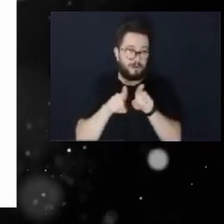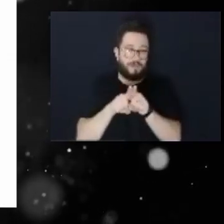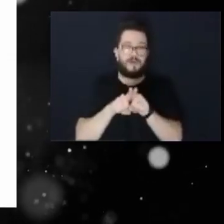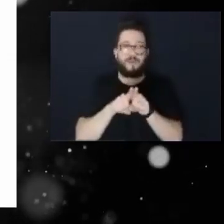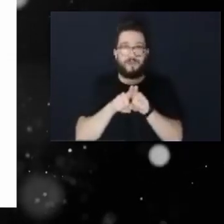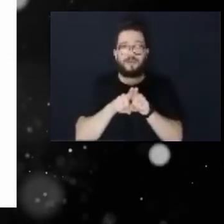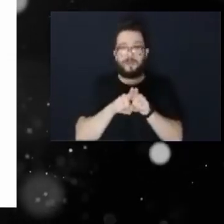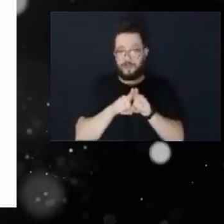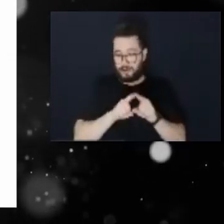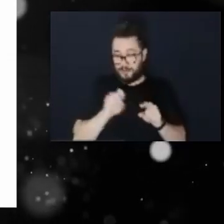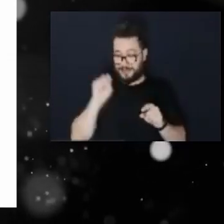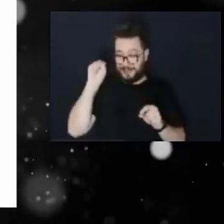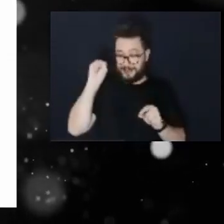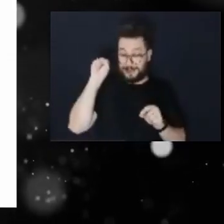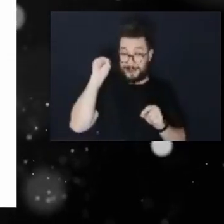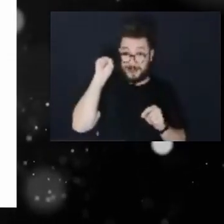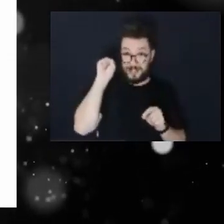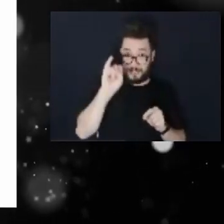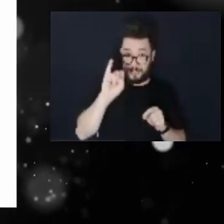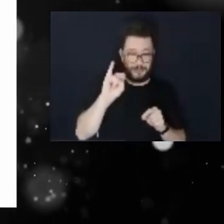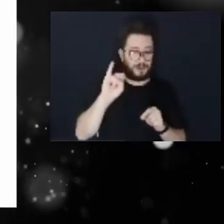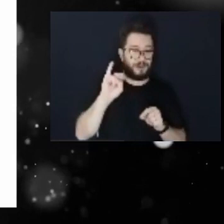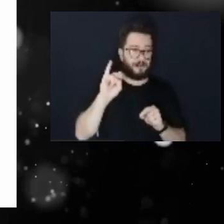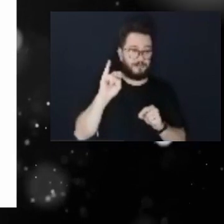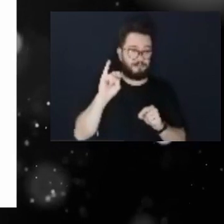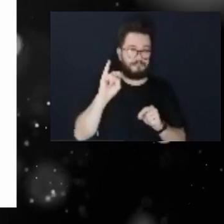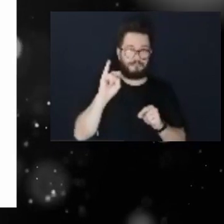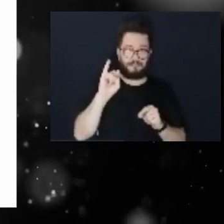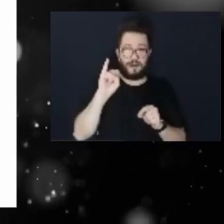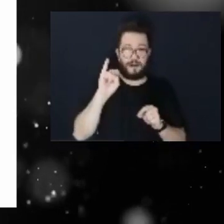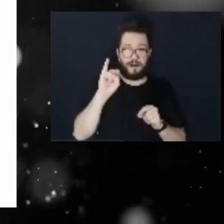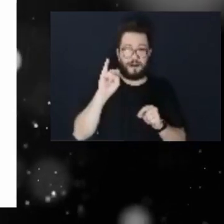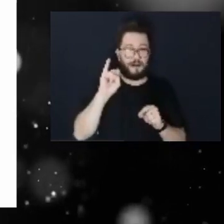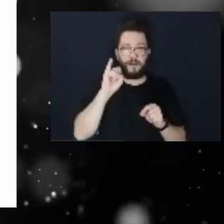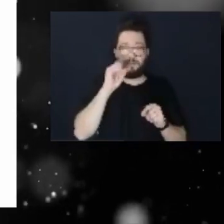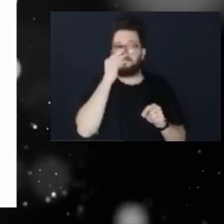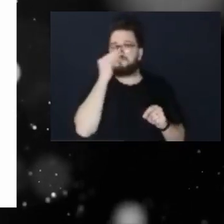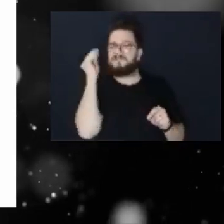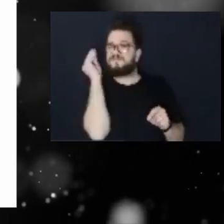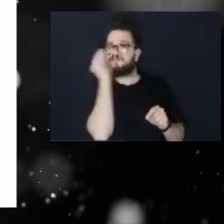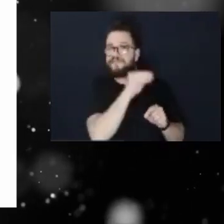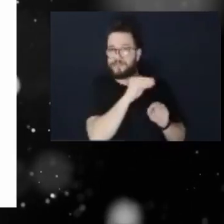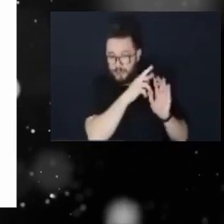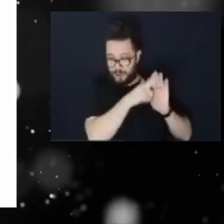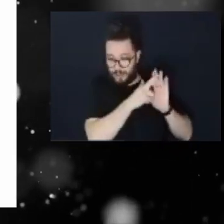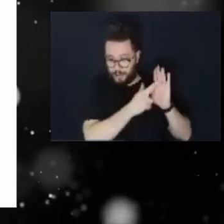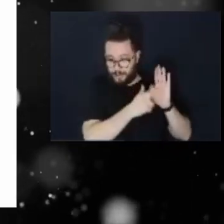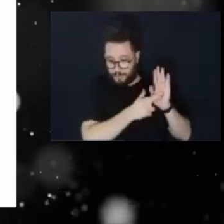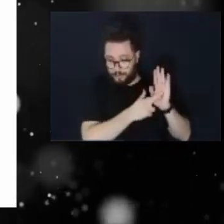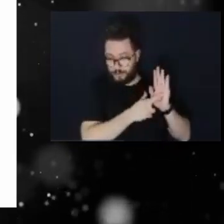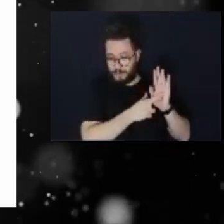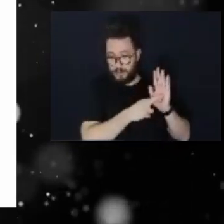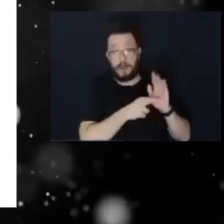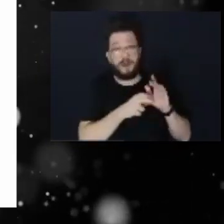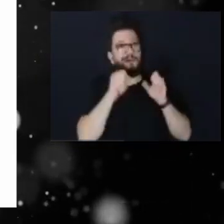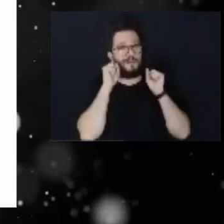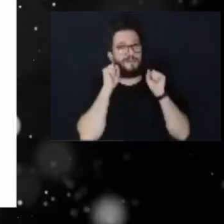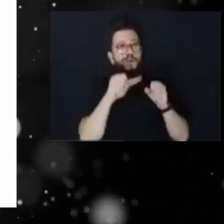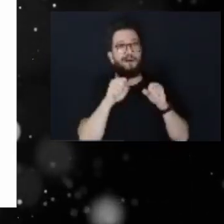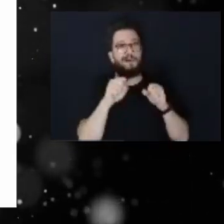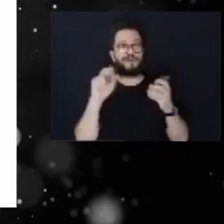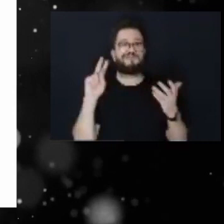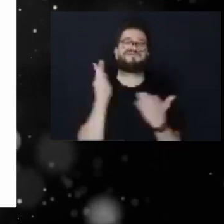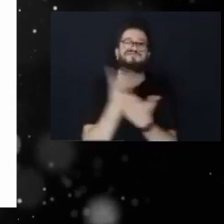essas recomendações: aumento do colapso do sistema de saúde nesses municípios, aumento expressivo de mortes, aumento expressivo